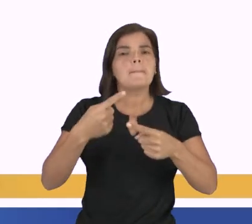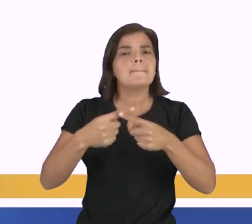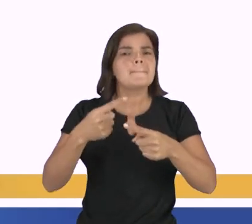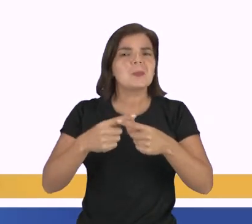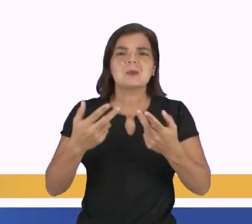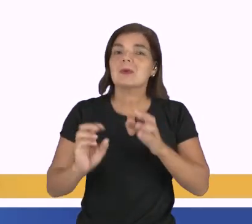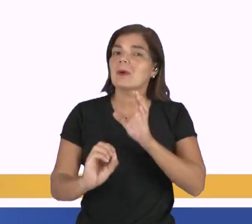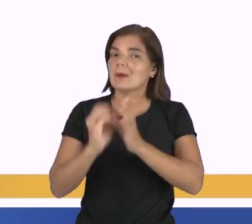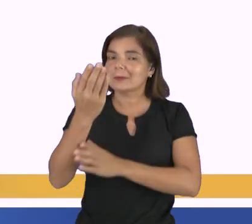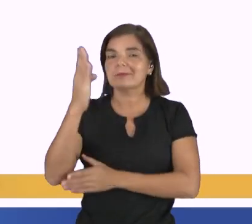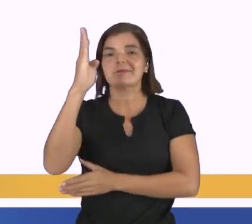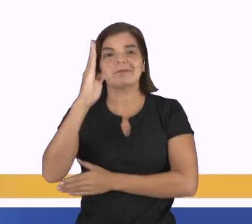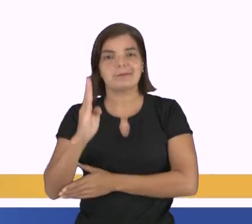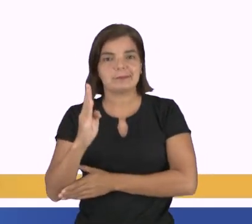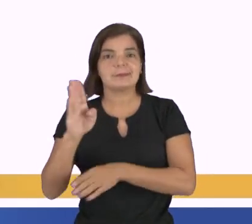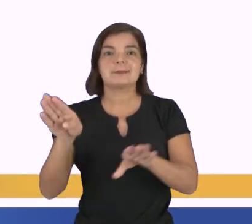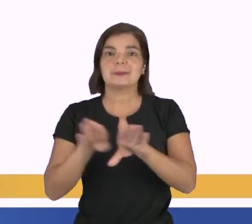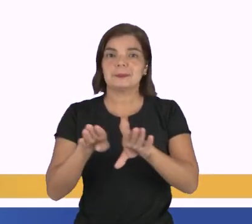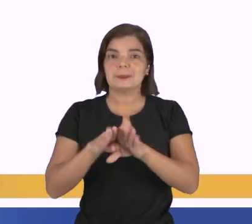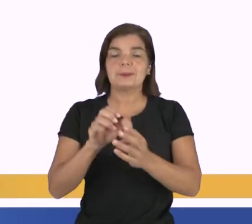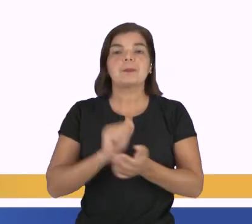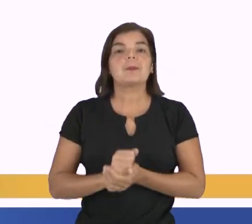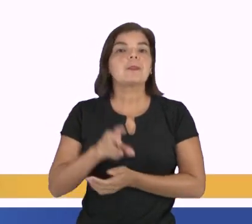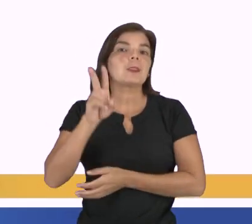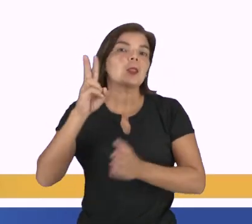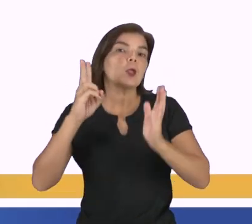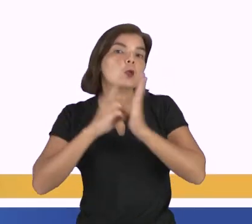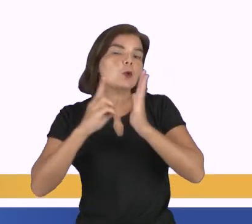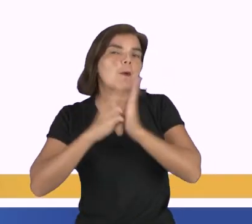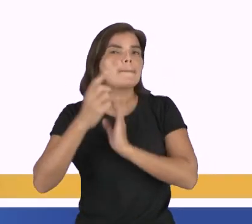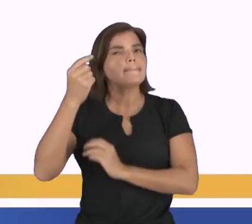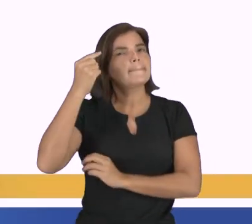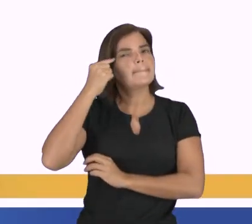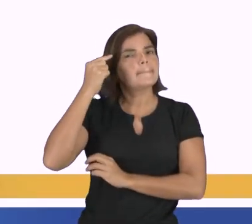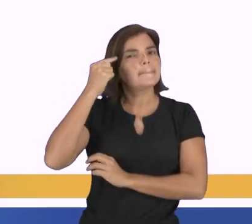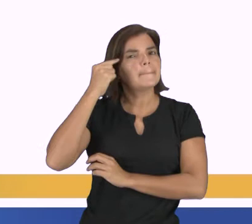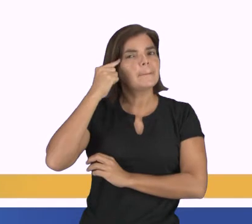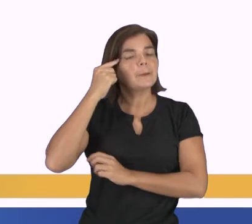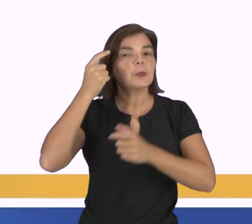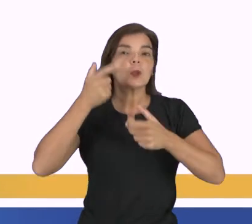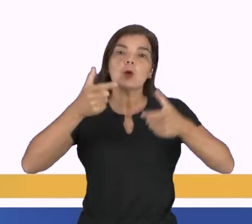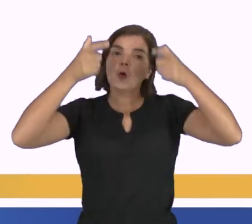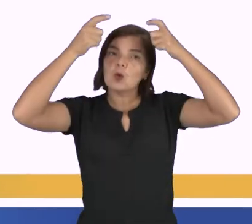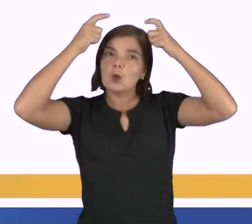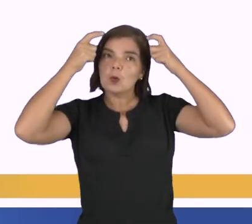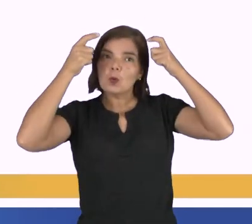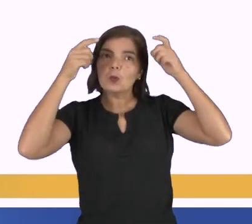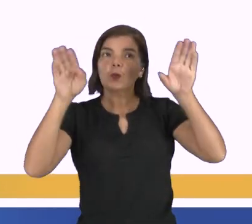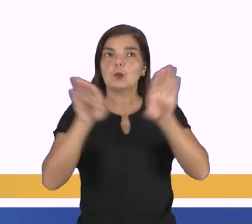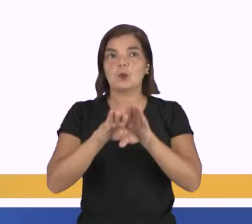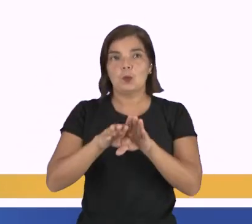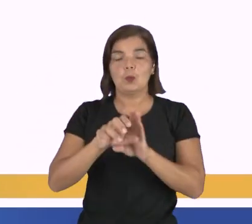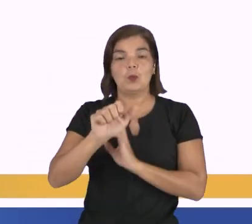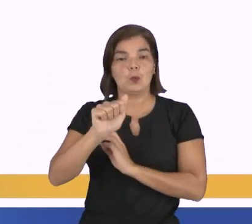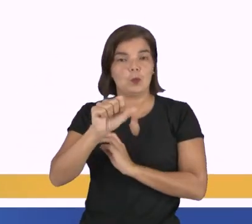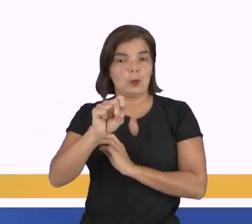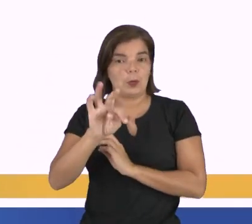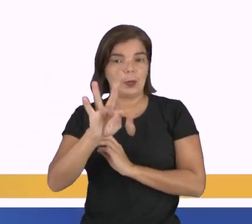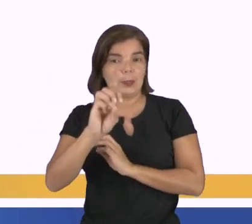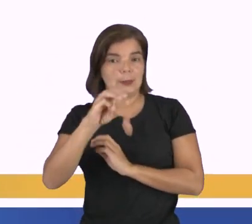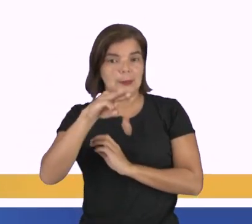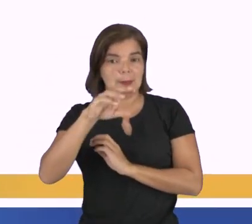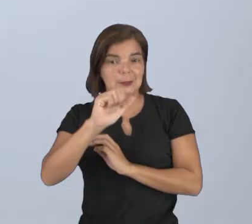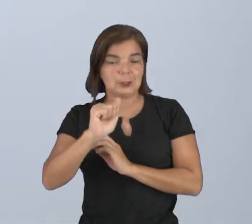questões como acontece no Brasil. Os ameríndios pensaram, como o imperador azteca Montezuma, que os europeus